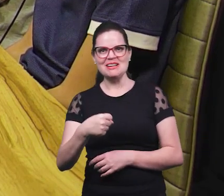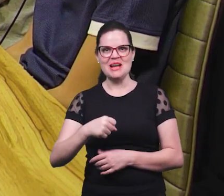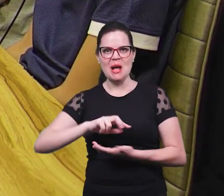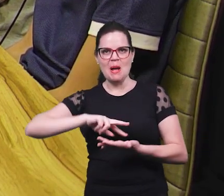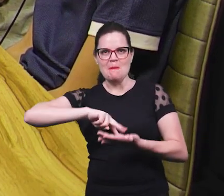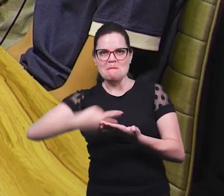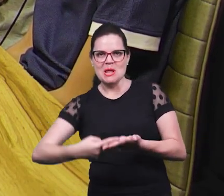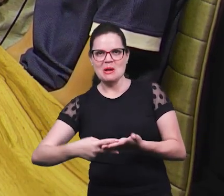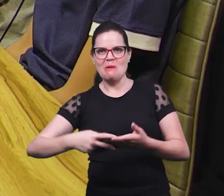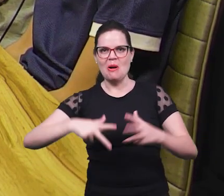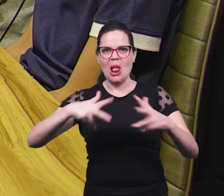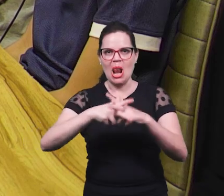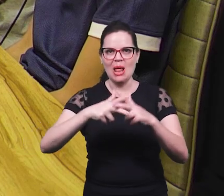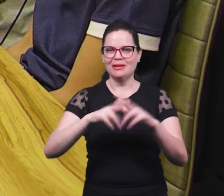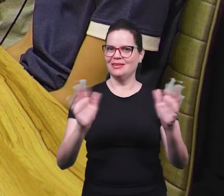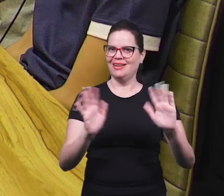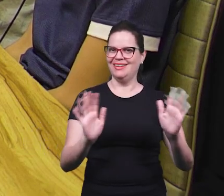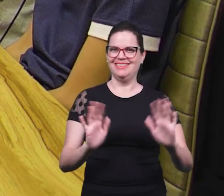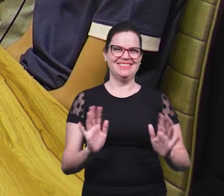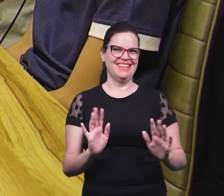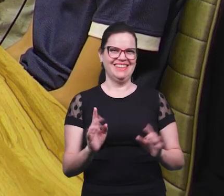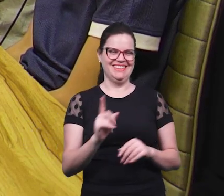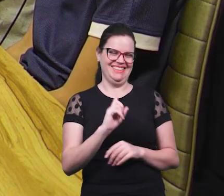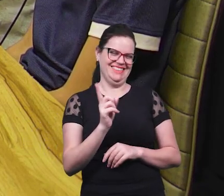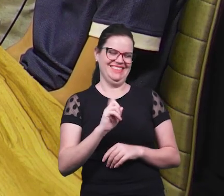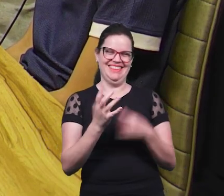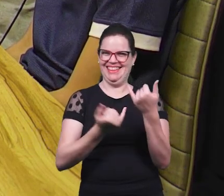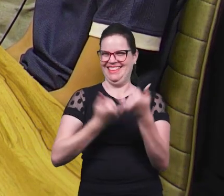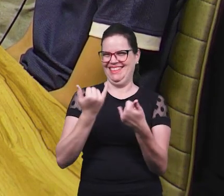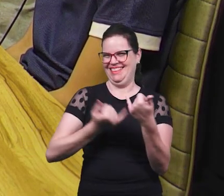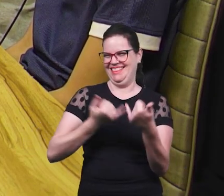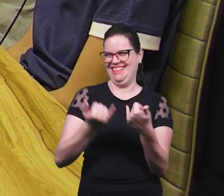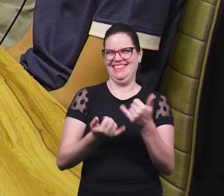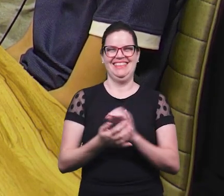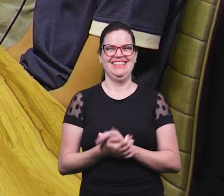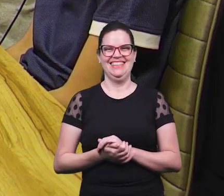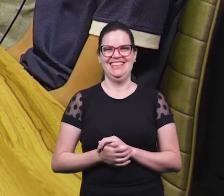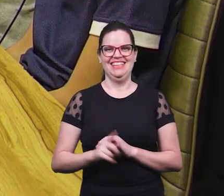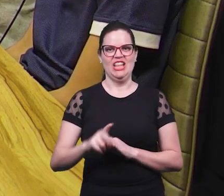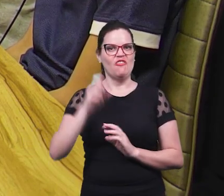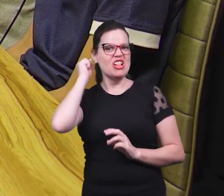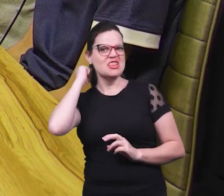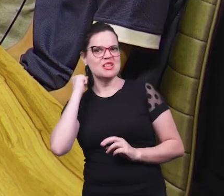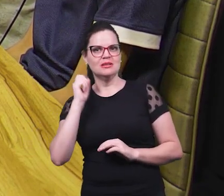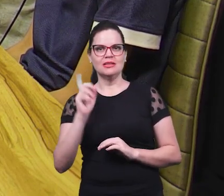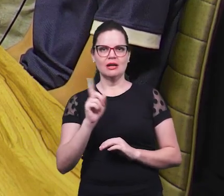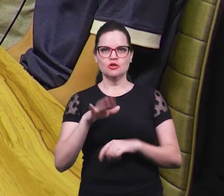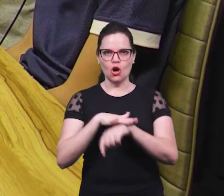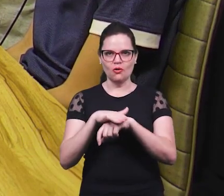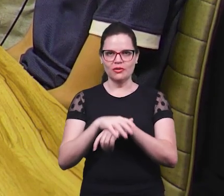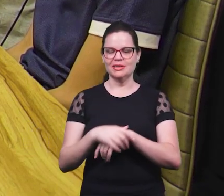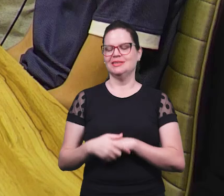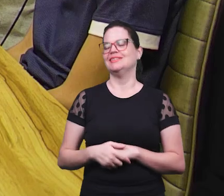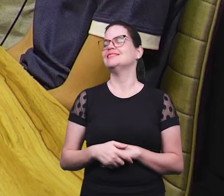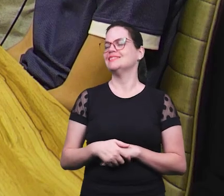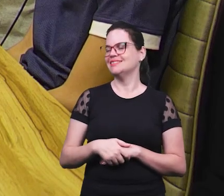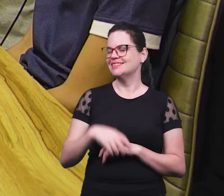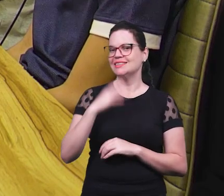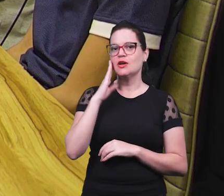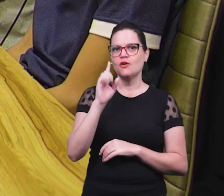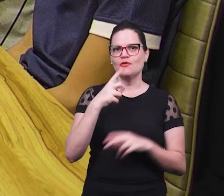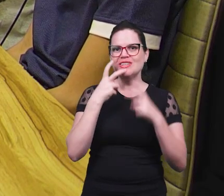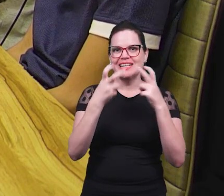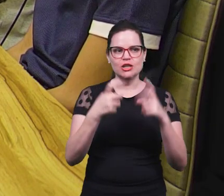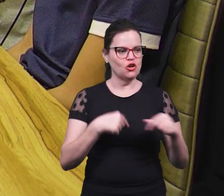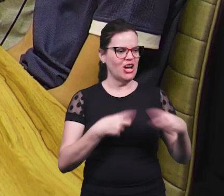não? Glória a Deus. Glória a Deus. Não, foi só na conversa mesmo. Foi algo... Aí você